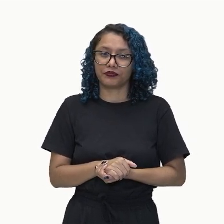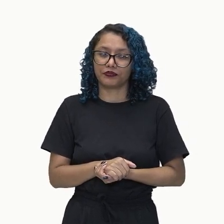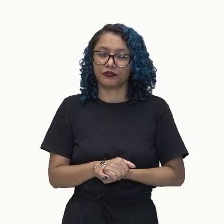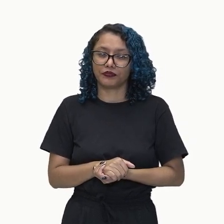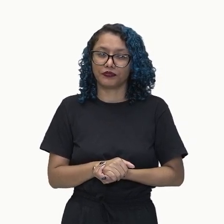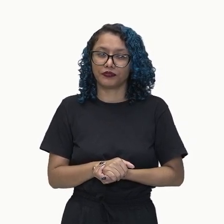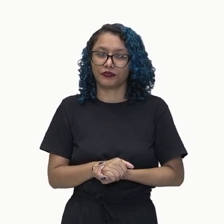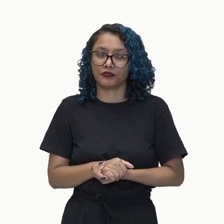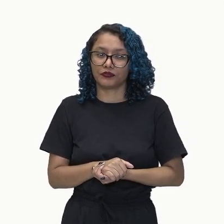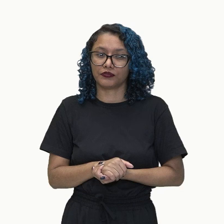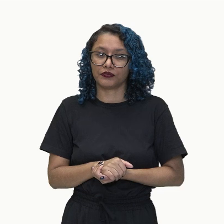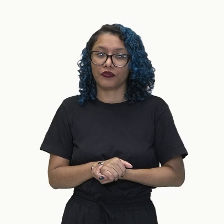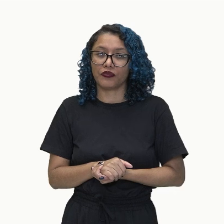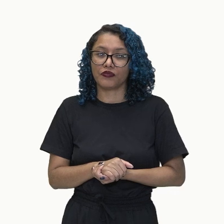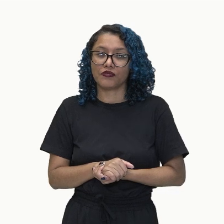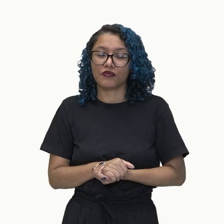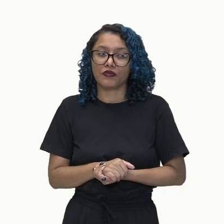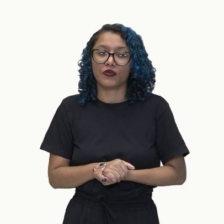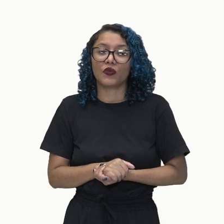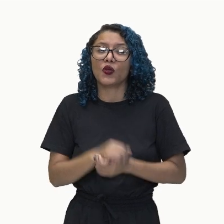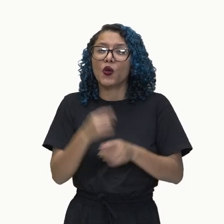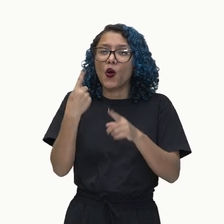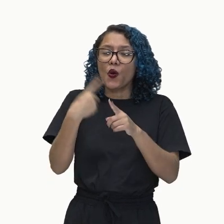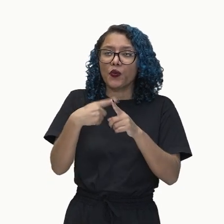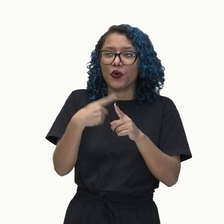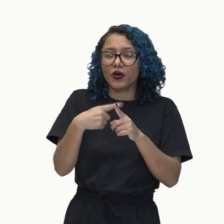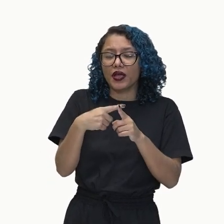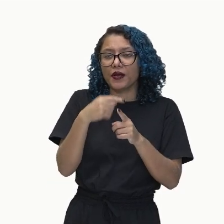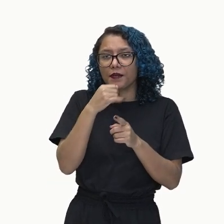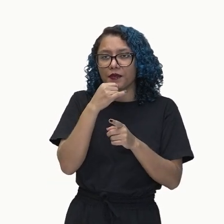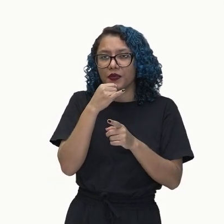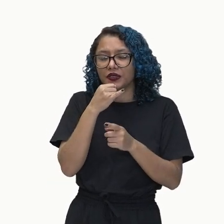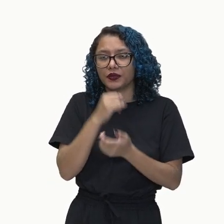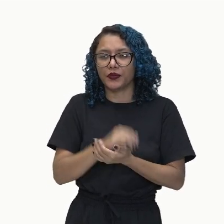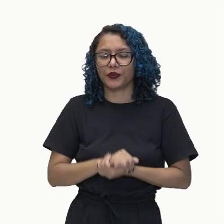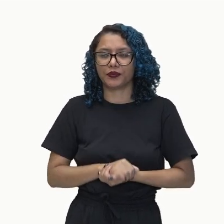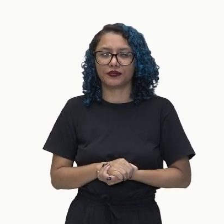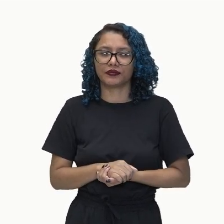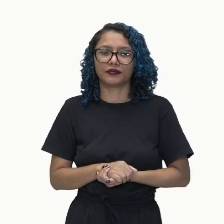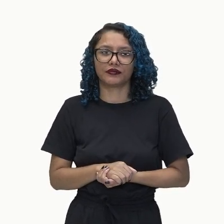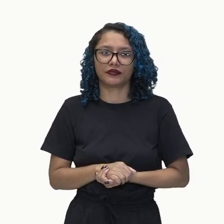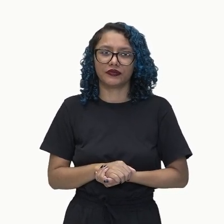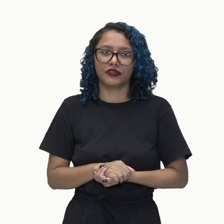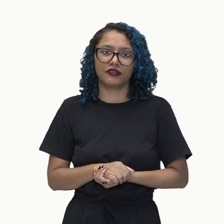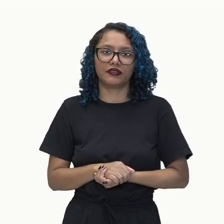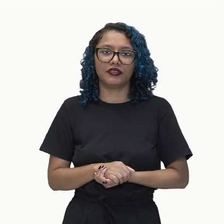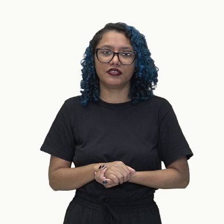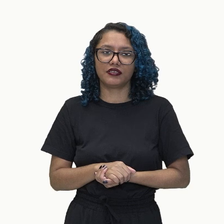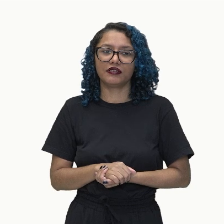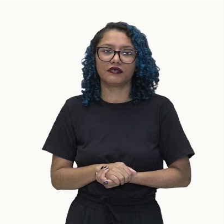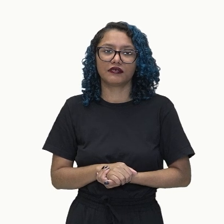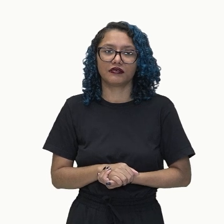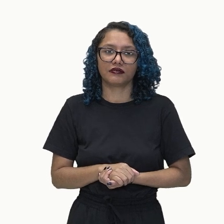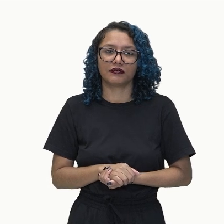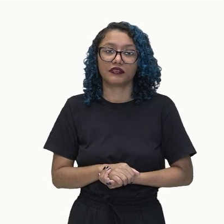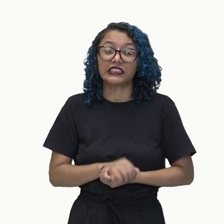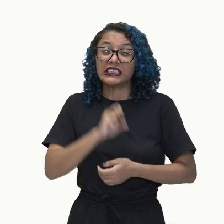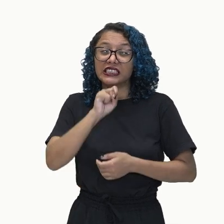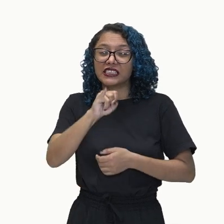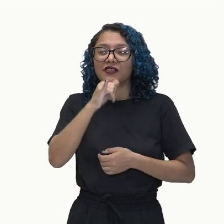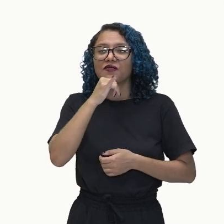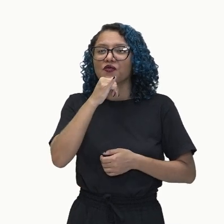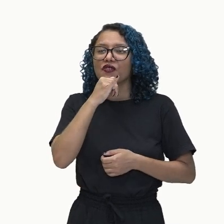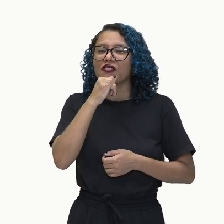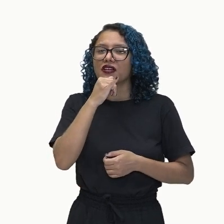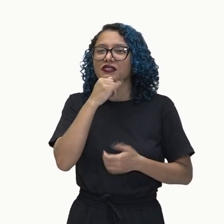autor atrapalhariam o método da ciência, mas é comum a gente também ver, sim, resenhas que têm essa ideia da pessoalidade. Mas se você quer defender um